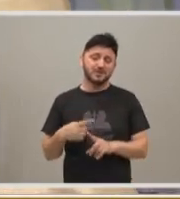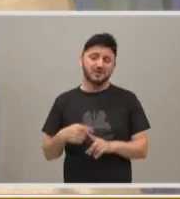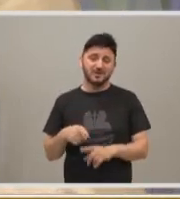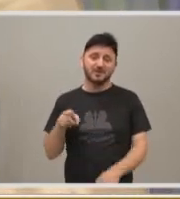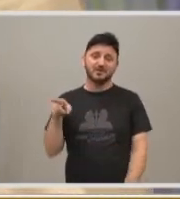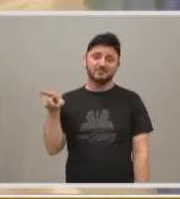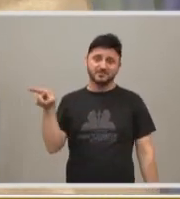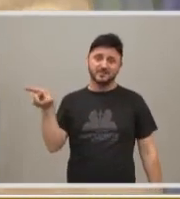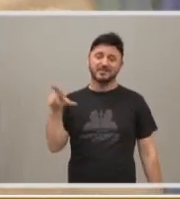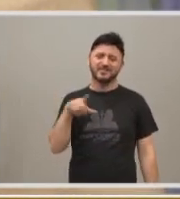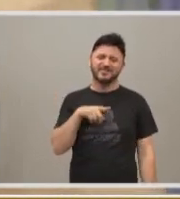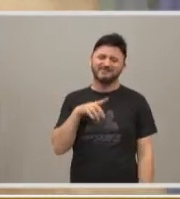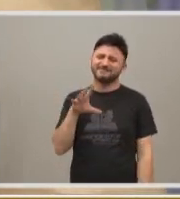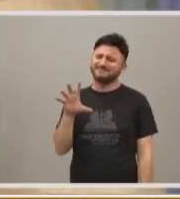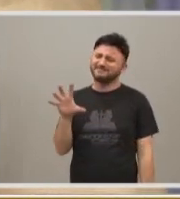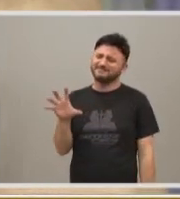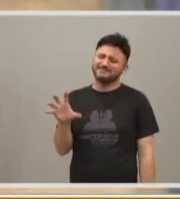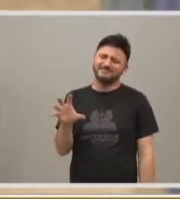que tinha